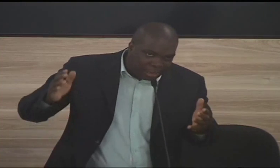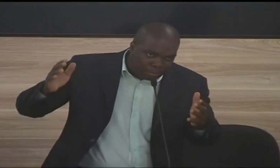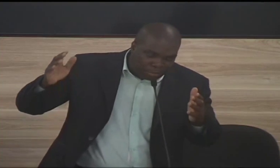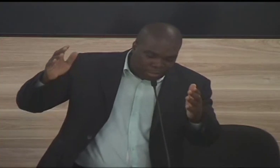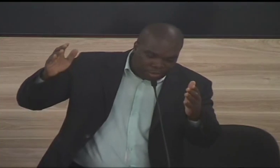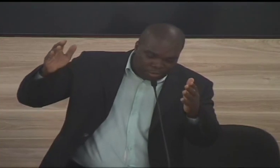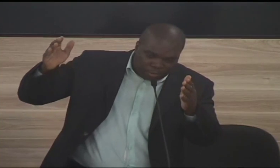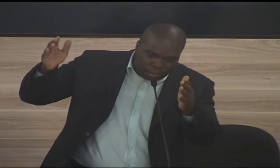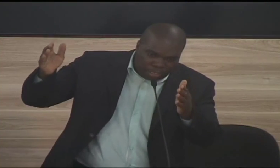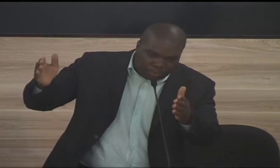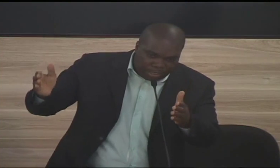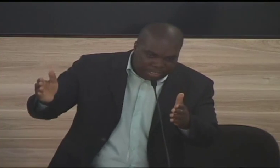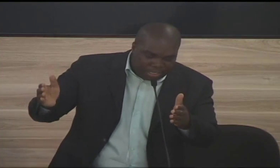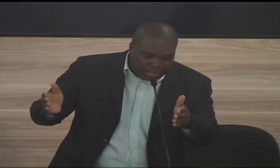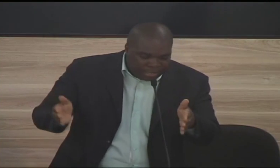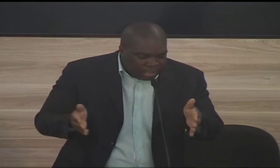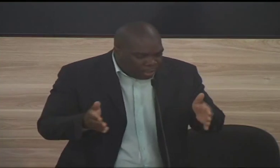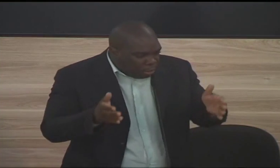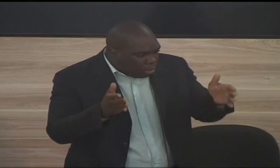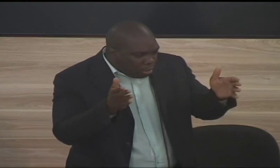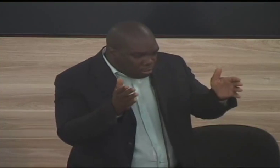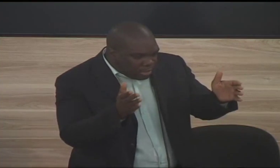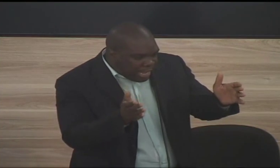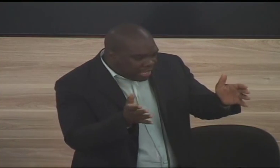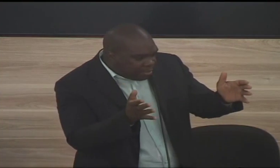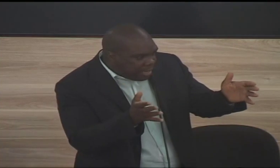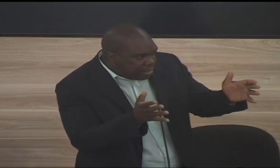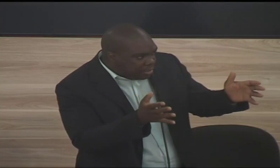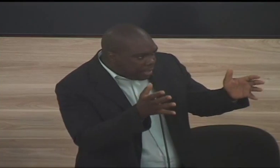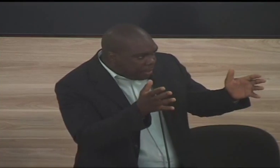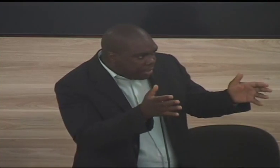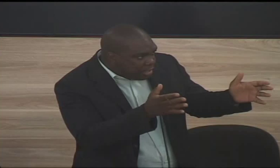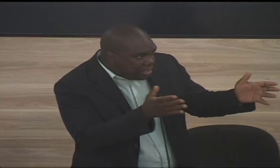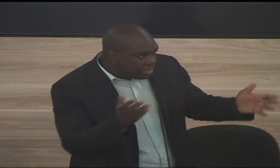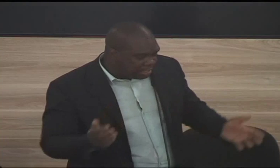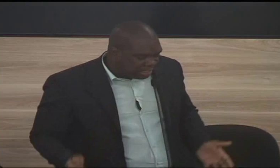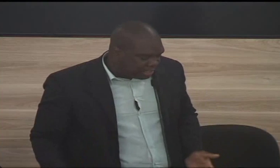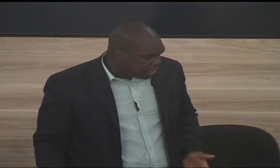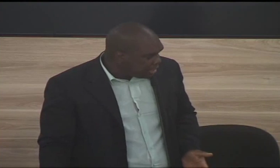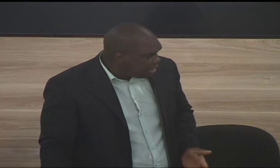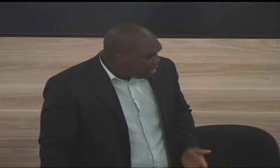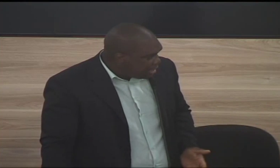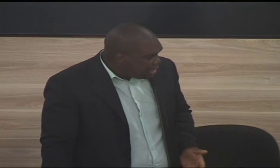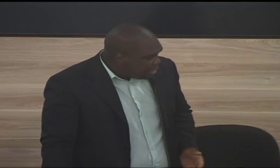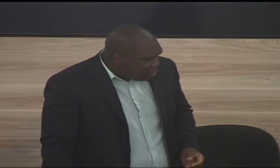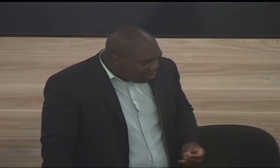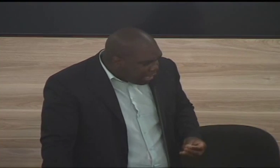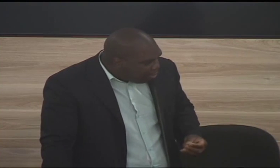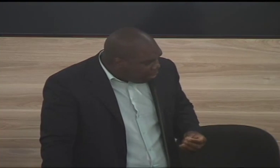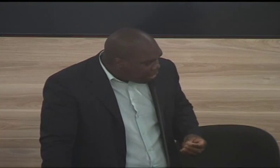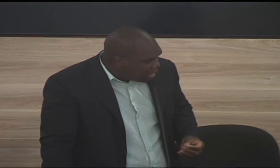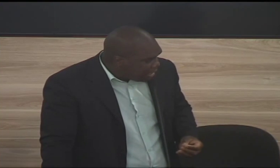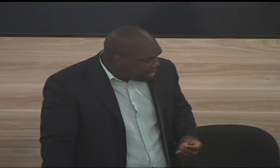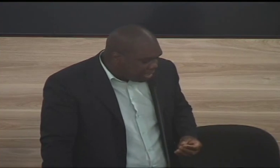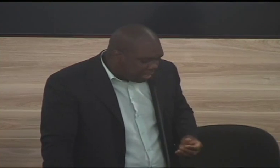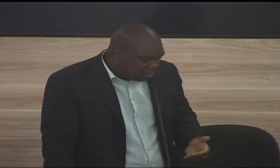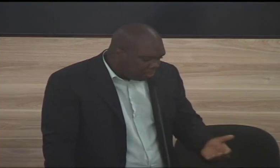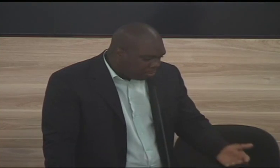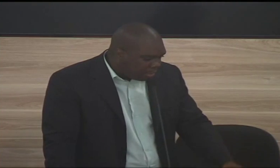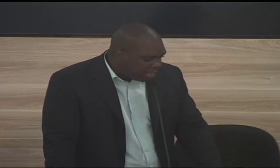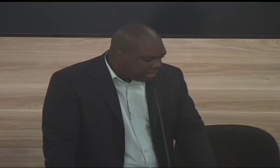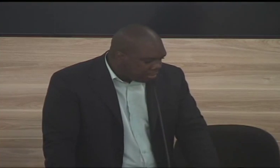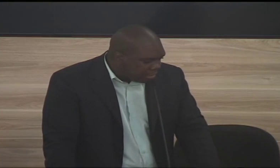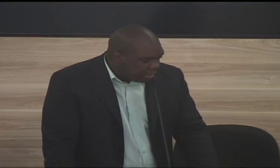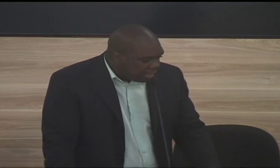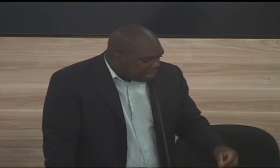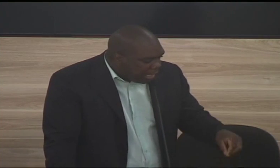seria sinalizar o ponto de ônibus um pouquinho para cima ou 10 metros abaixo das residências. Não tem lógica.